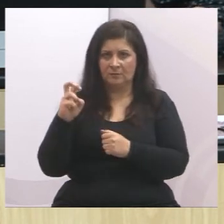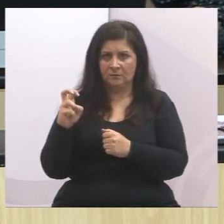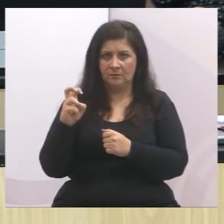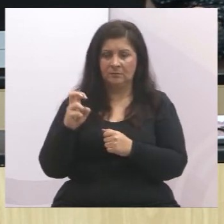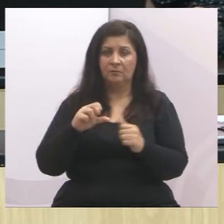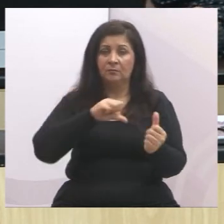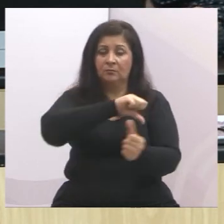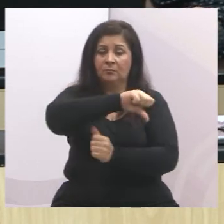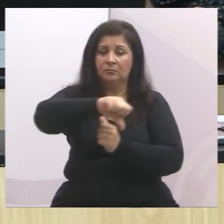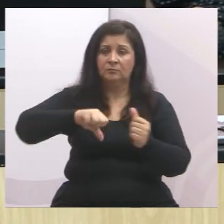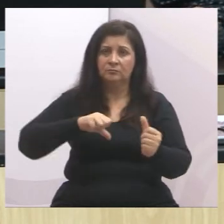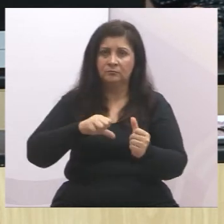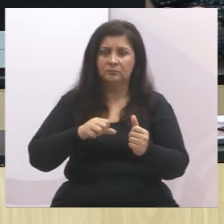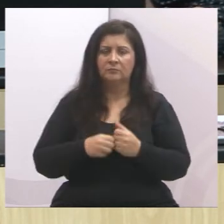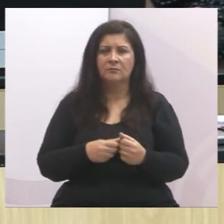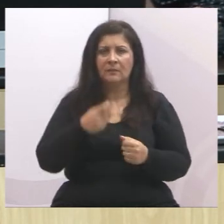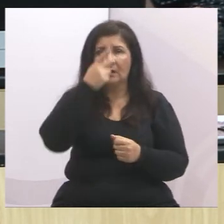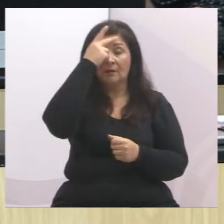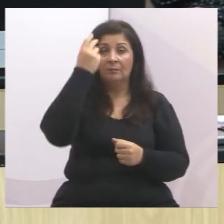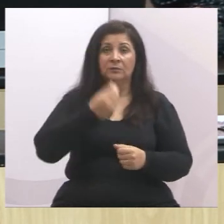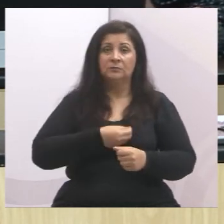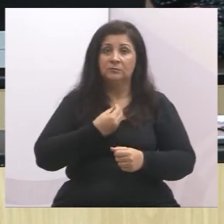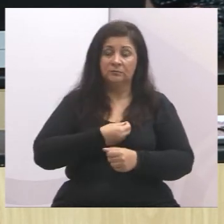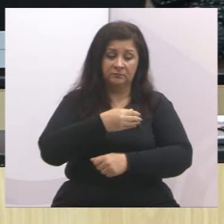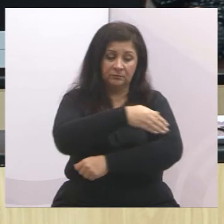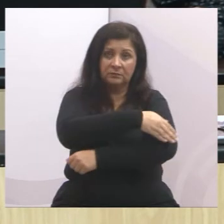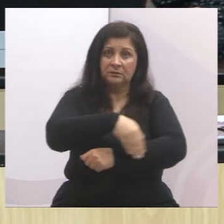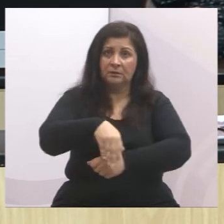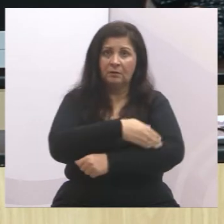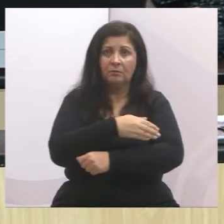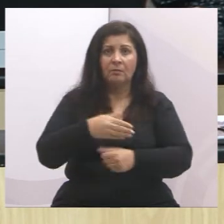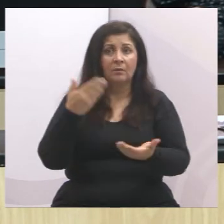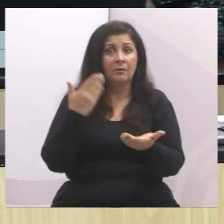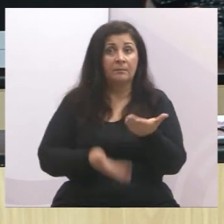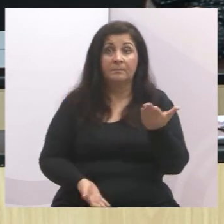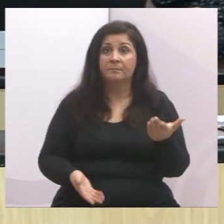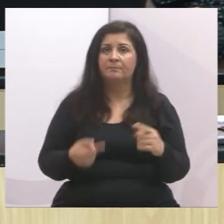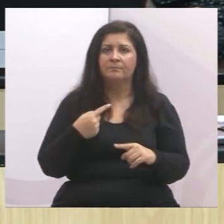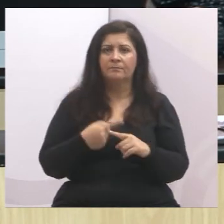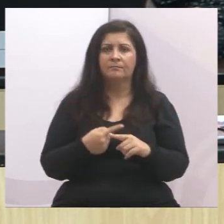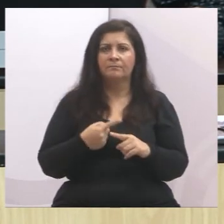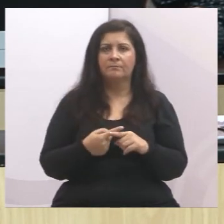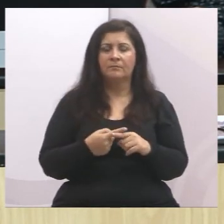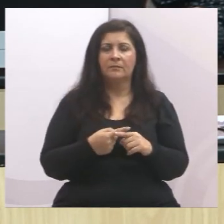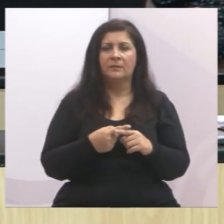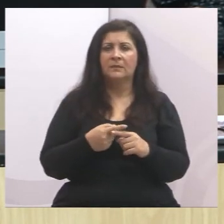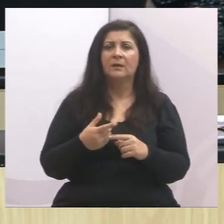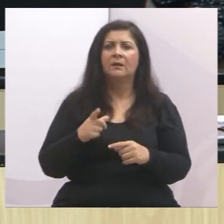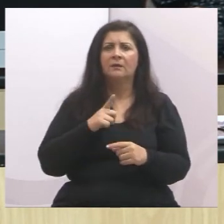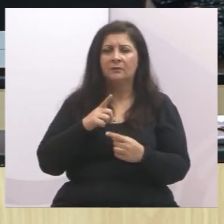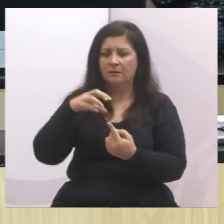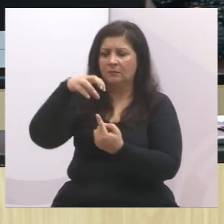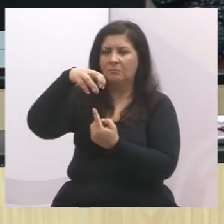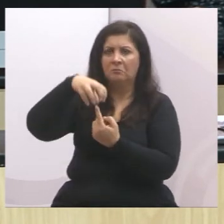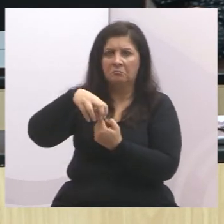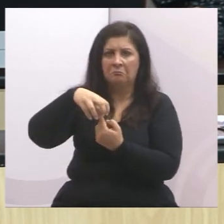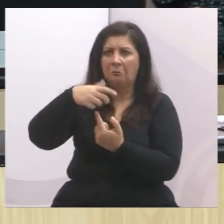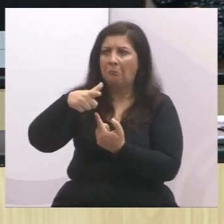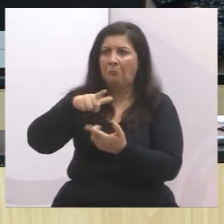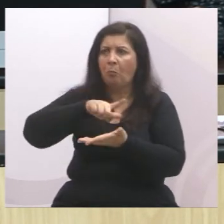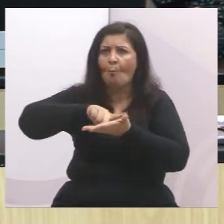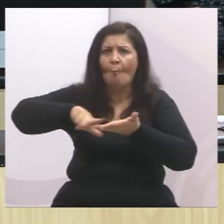foi alterado e os moradores daquela rua foram prejudicados. Considerando que a via ainda possui os pontos de ônibus atualmente